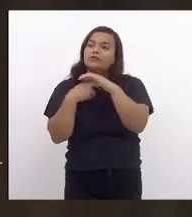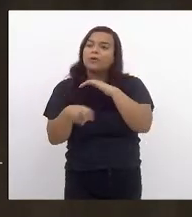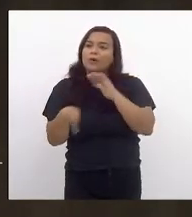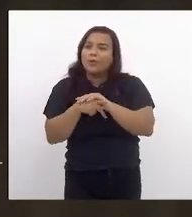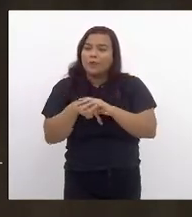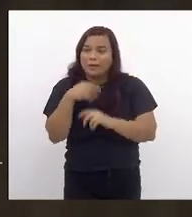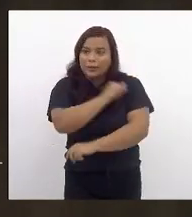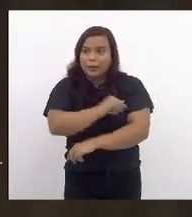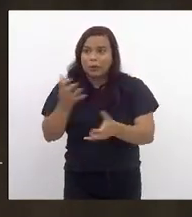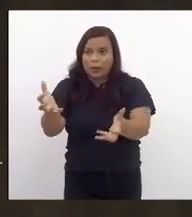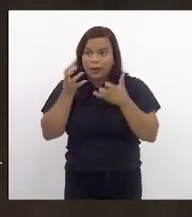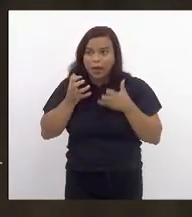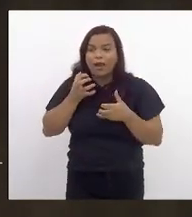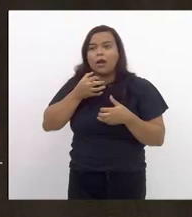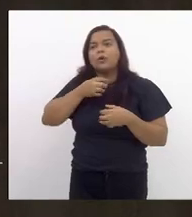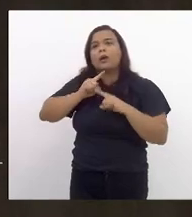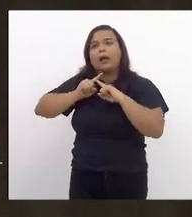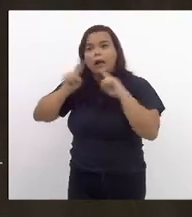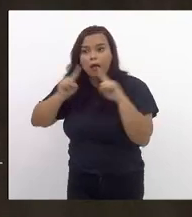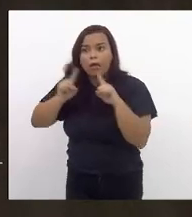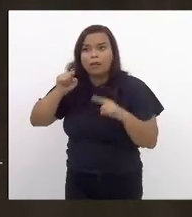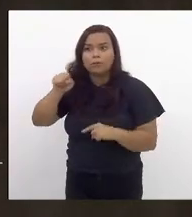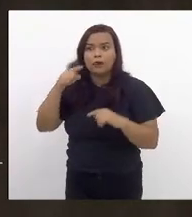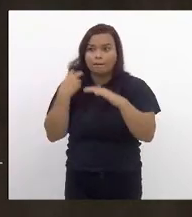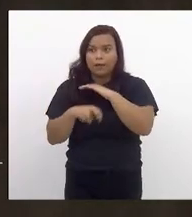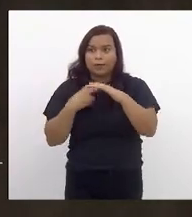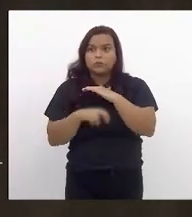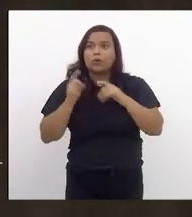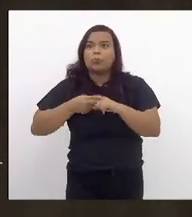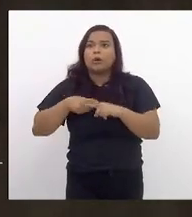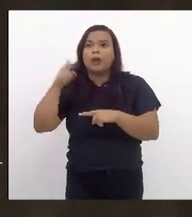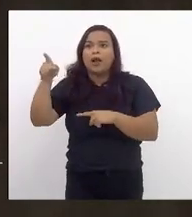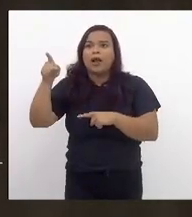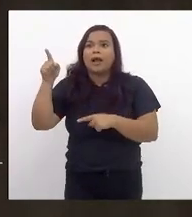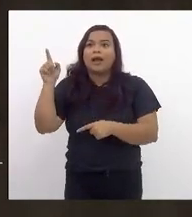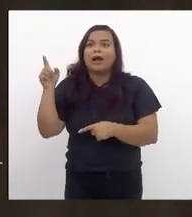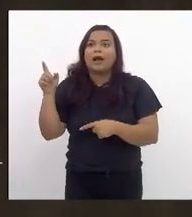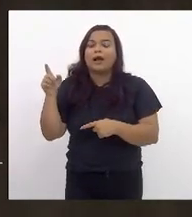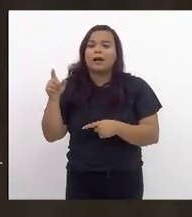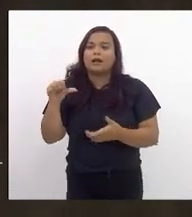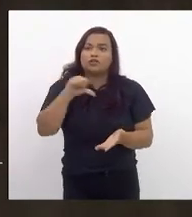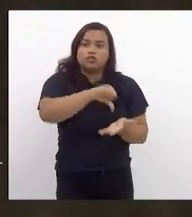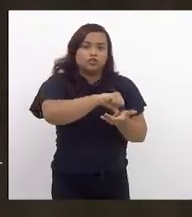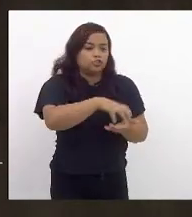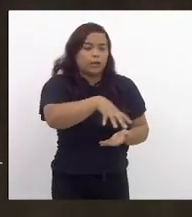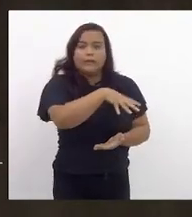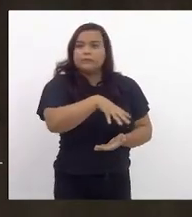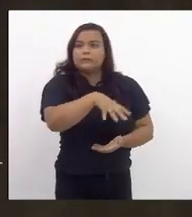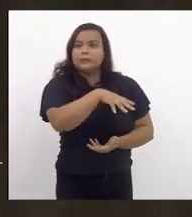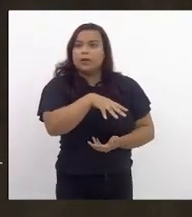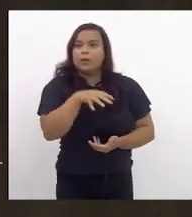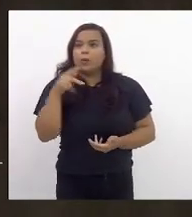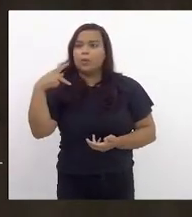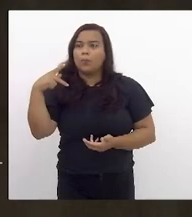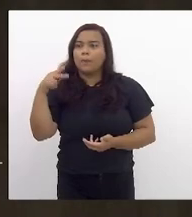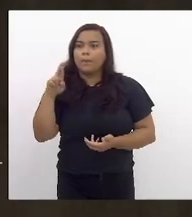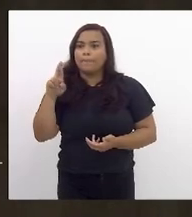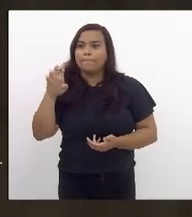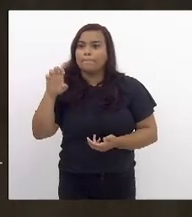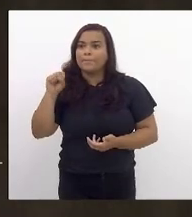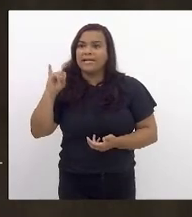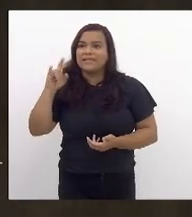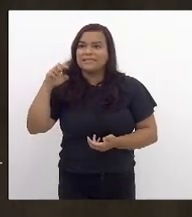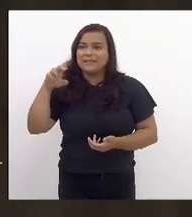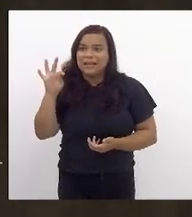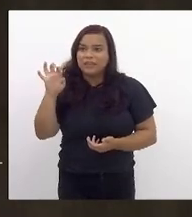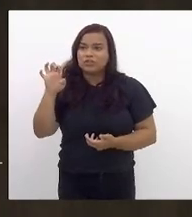fazer uma crítica ao metrô, porque na estação Presidente Vargas, na estação